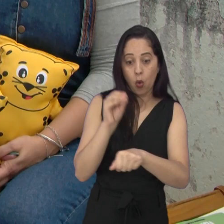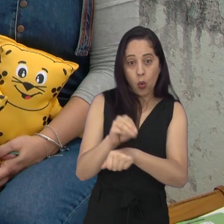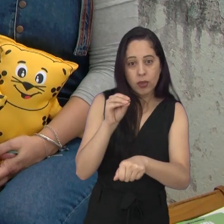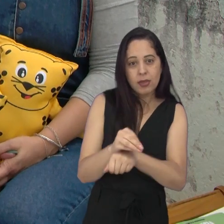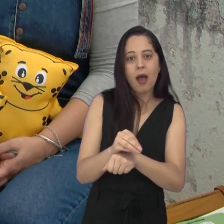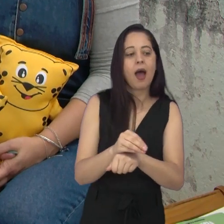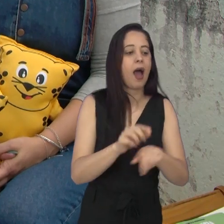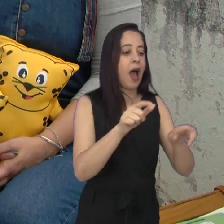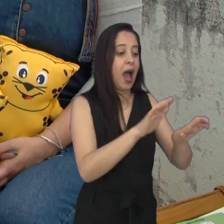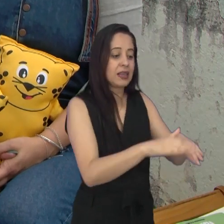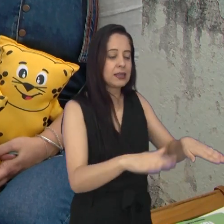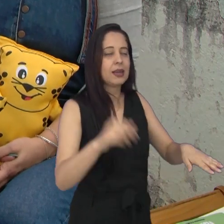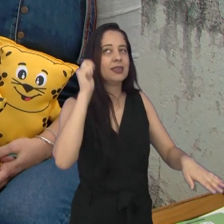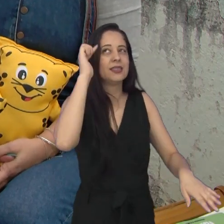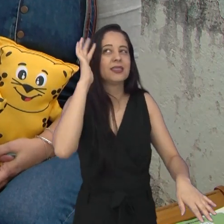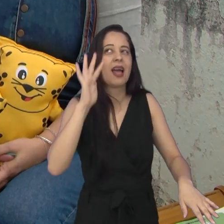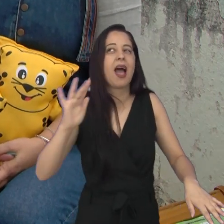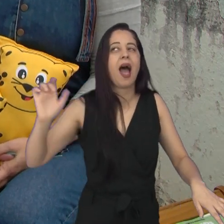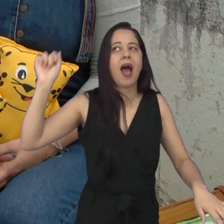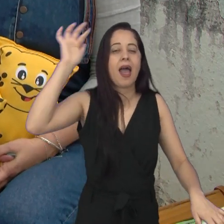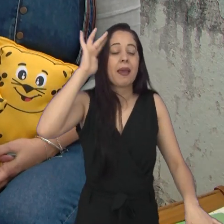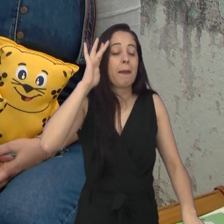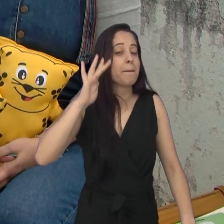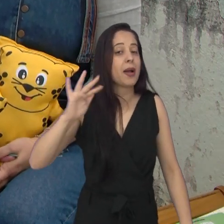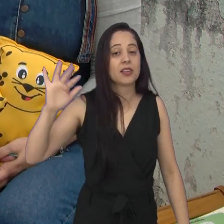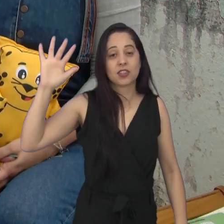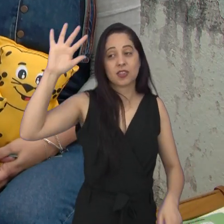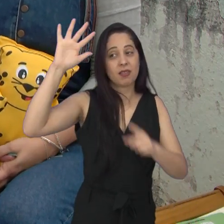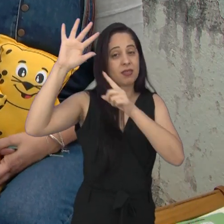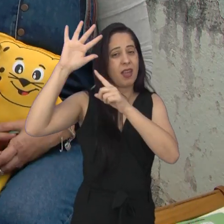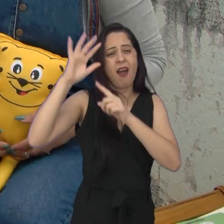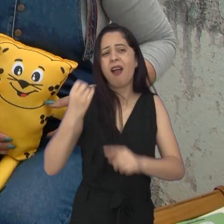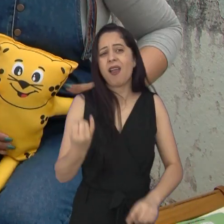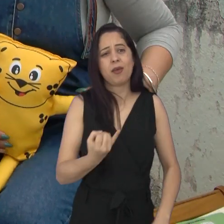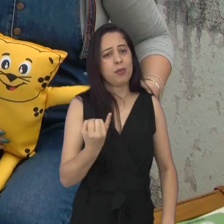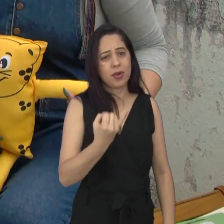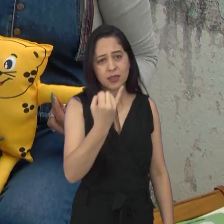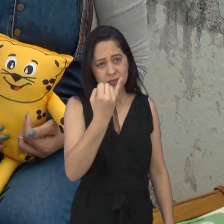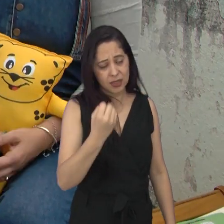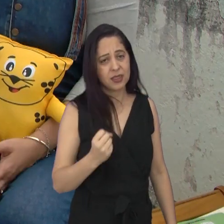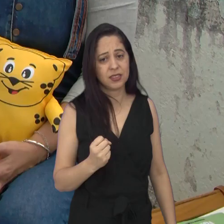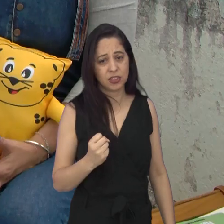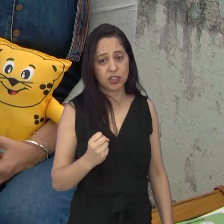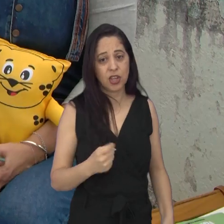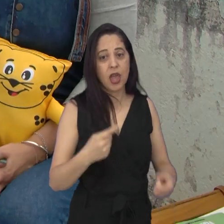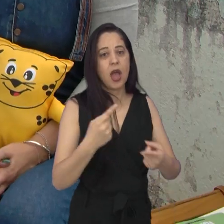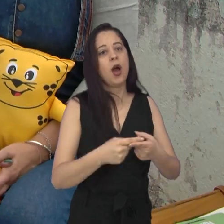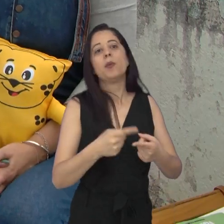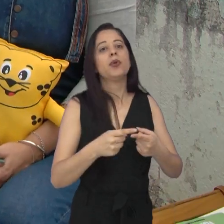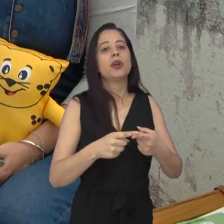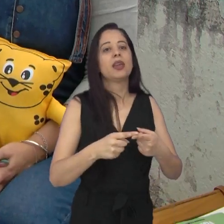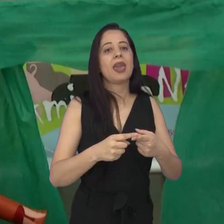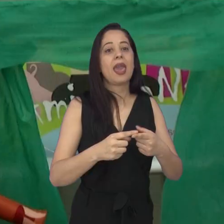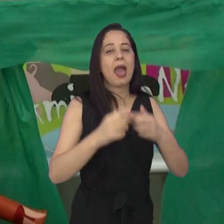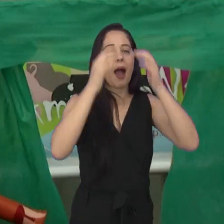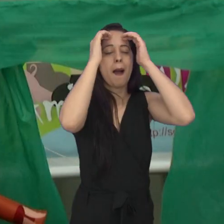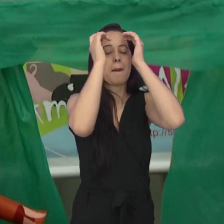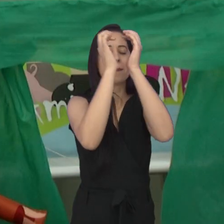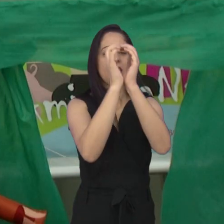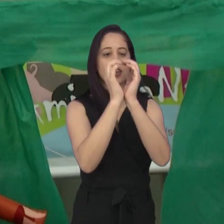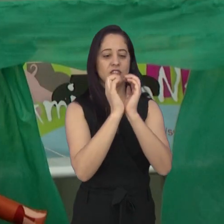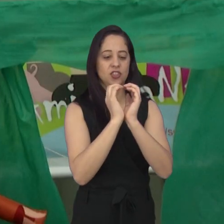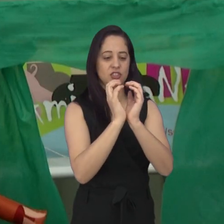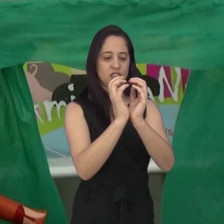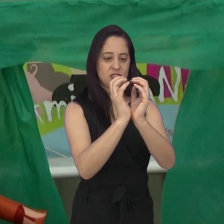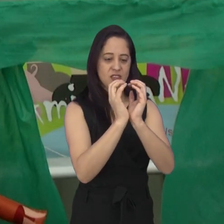criança crescer, usar magia, a imaginação. Para a criança, a imaginação é extremamente importante, porque ela está